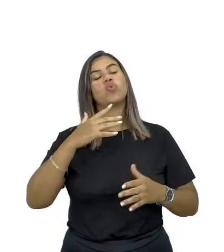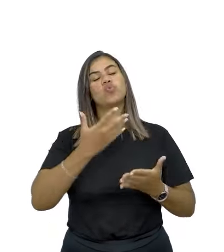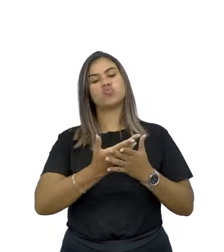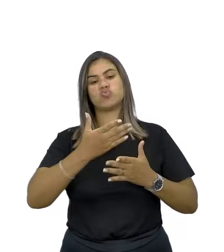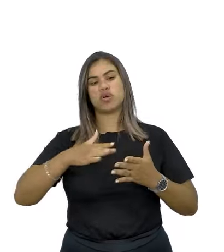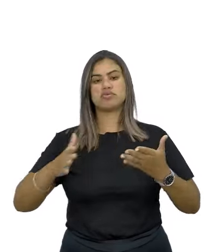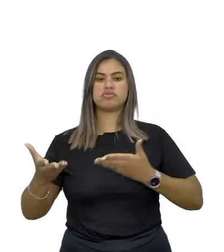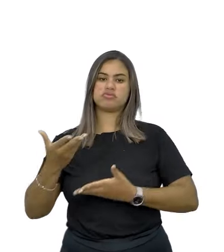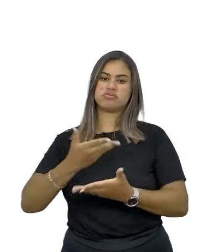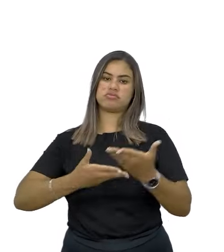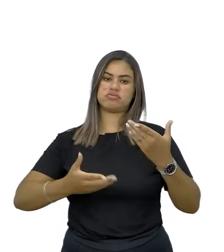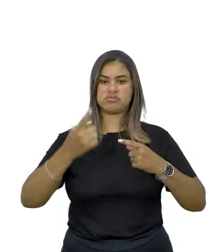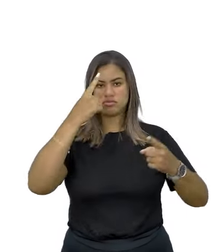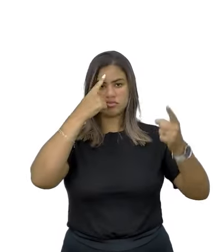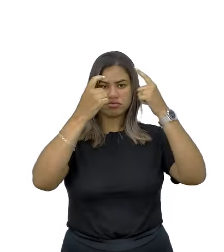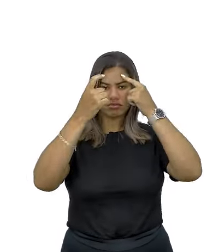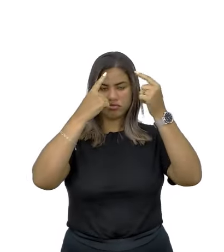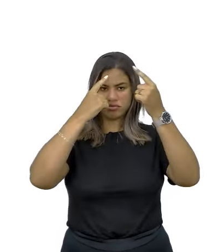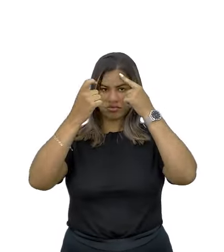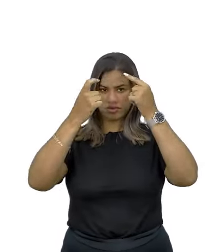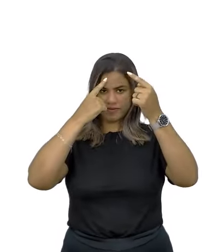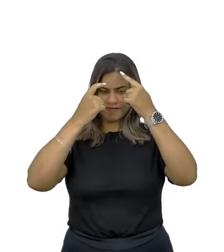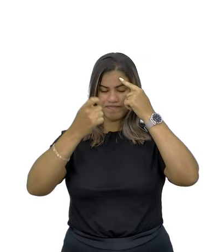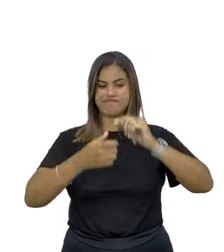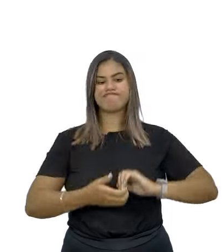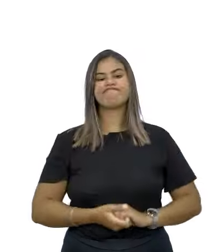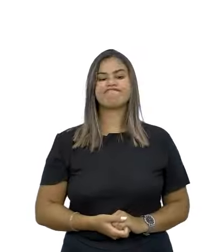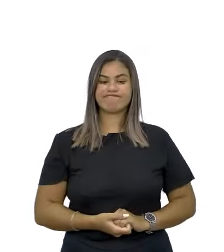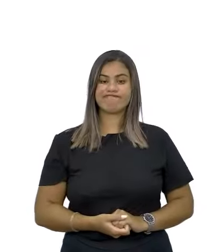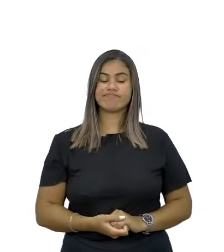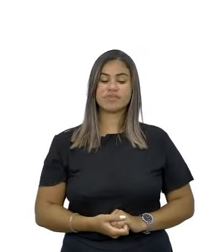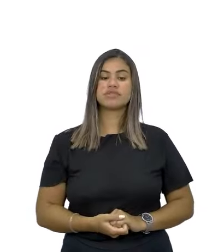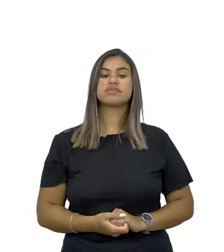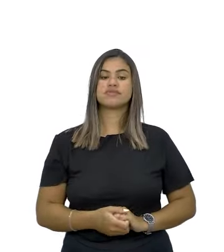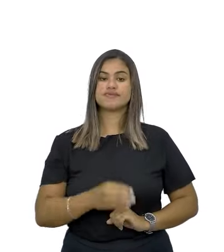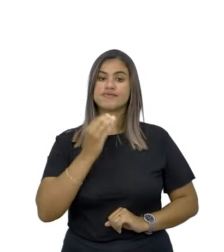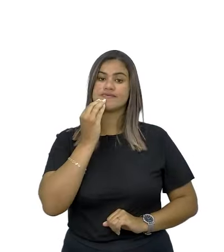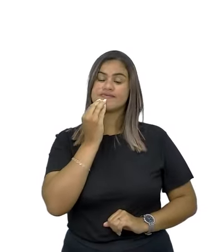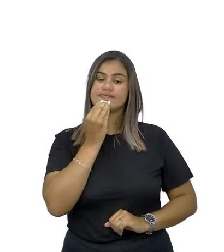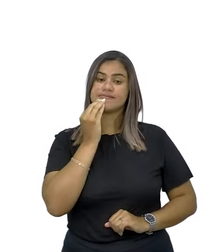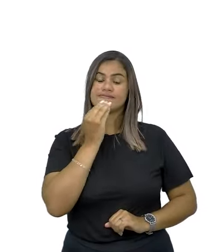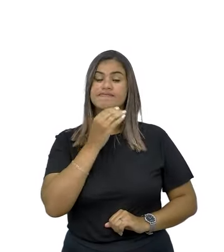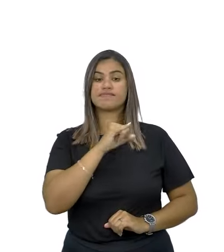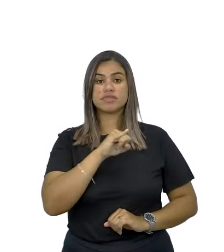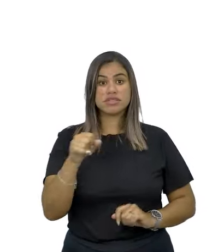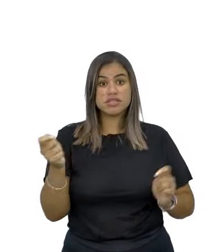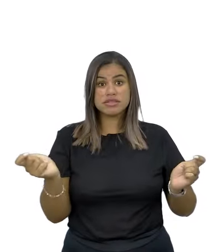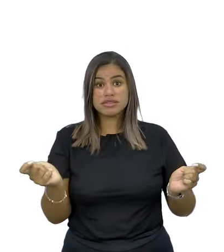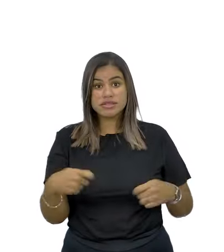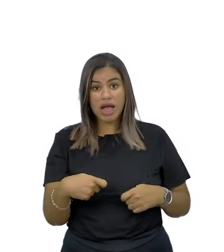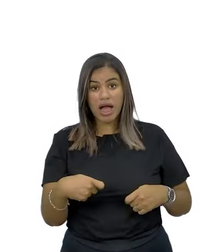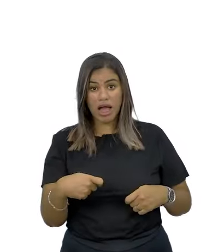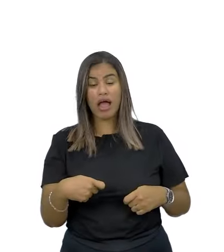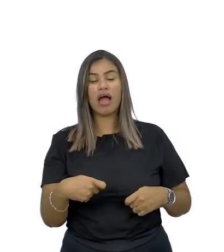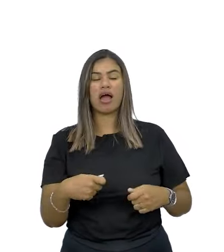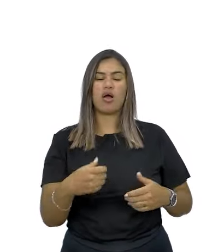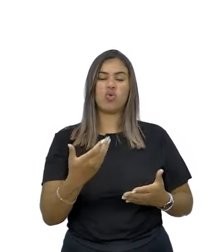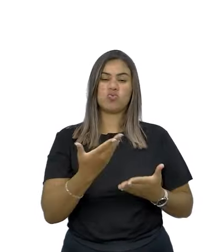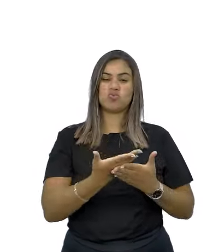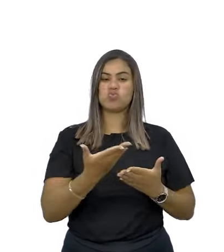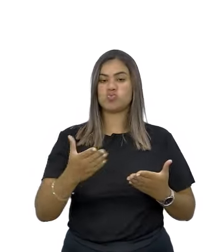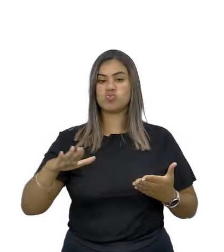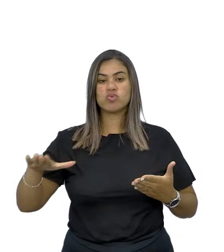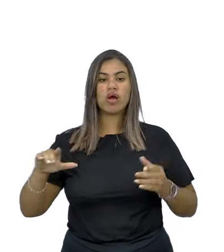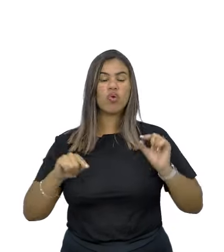e interagir suas ideias com os demais colegas, né? Então, se existe a possibilidade dos alunos falar assim,